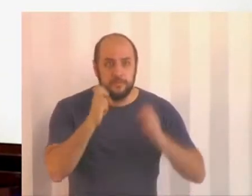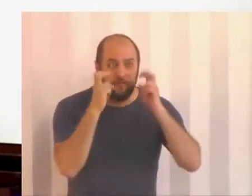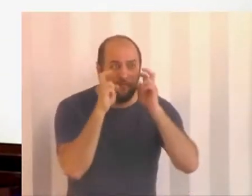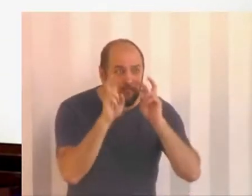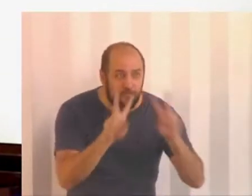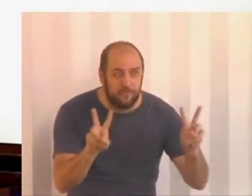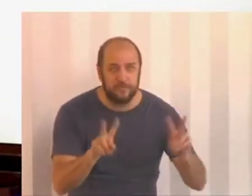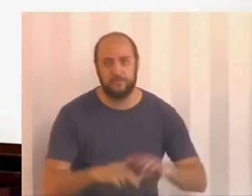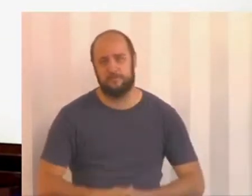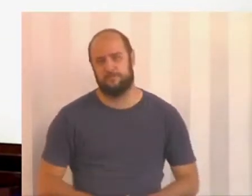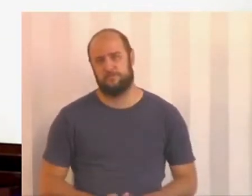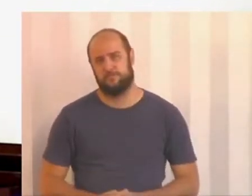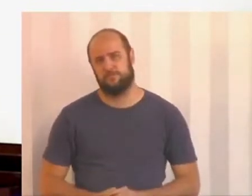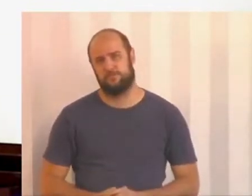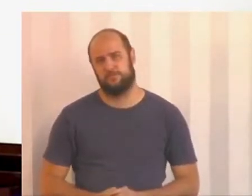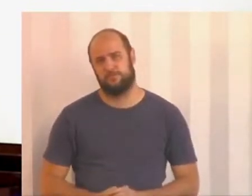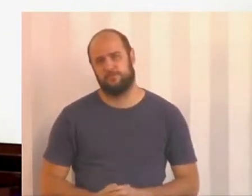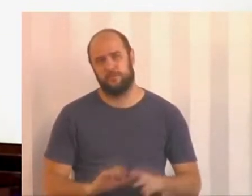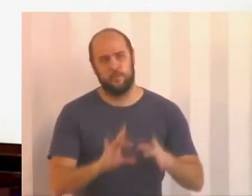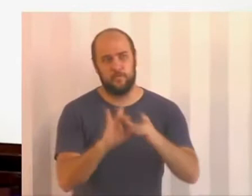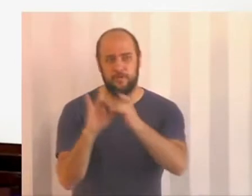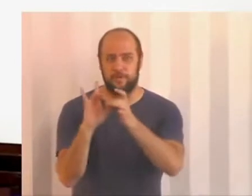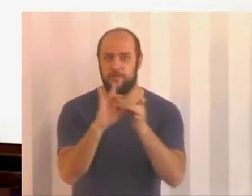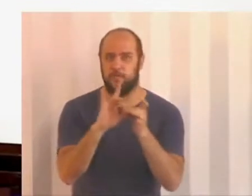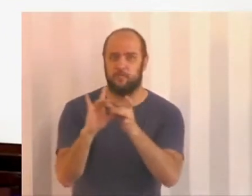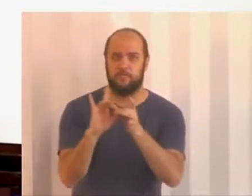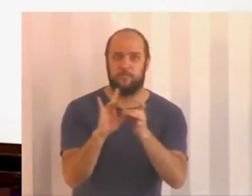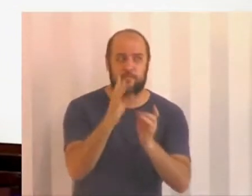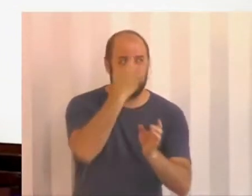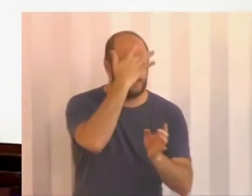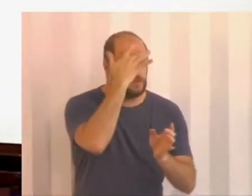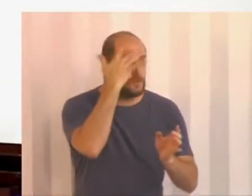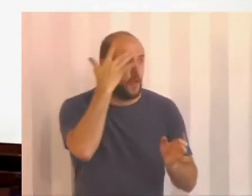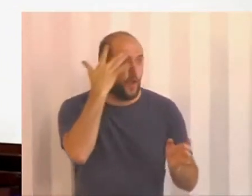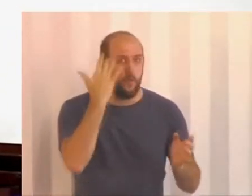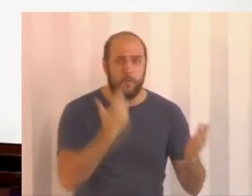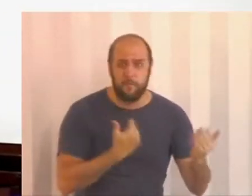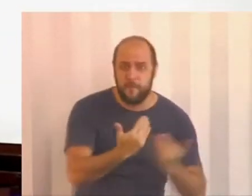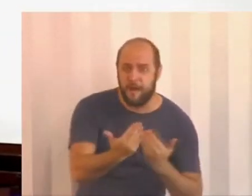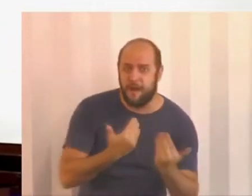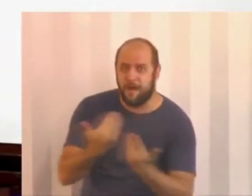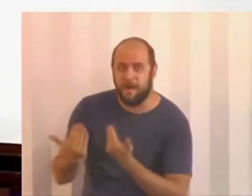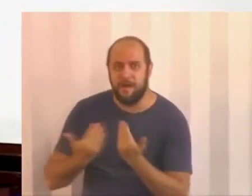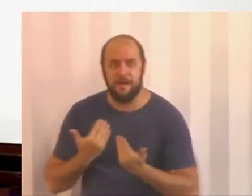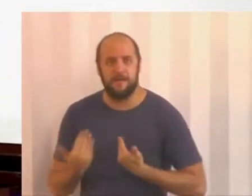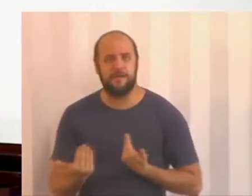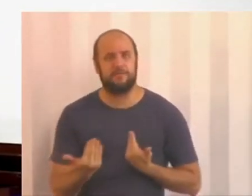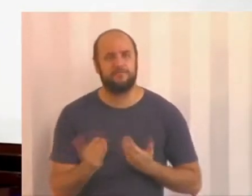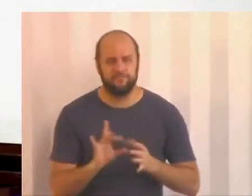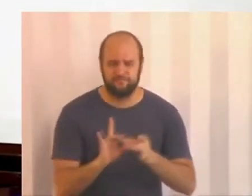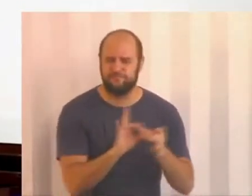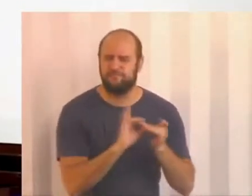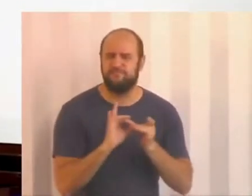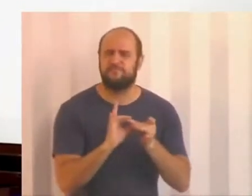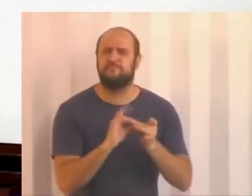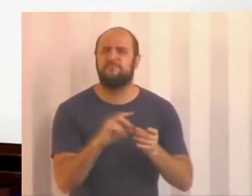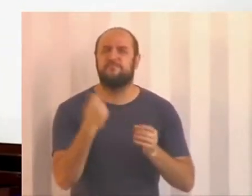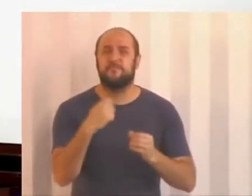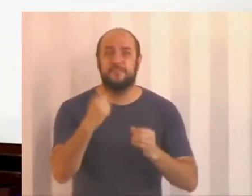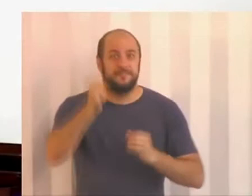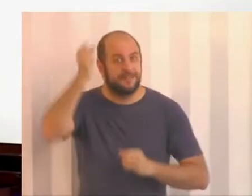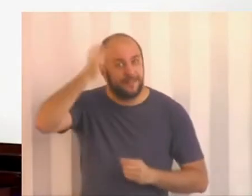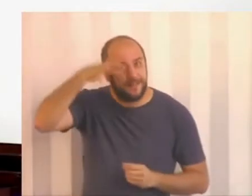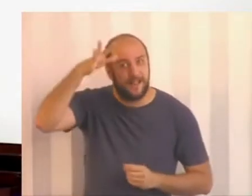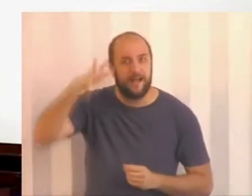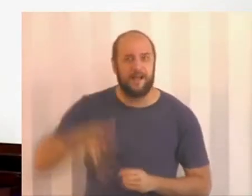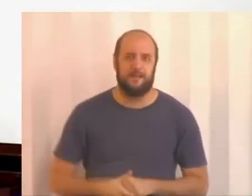visível nessa união que nós temos com Cristo, pois nós estamos unidos para vivermos um